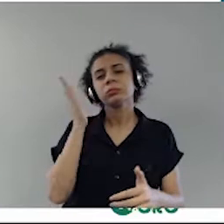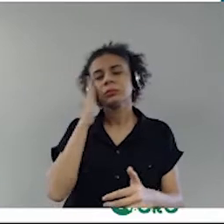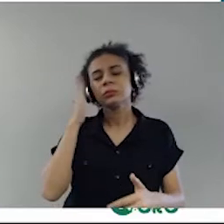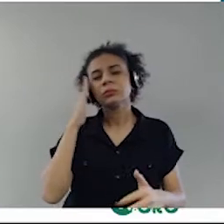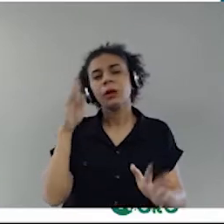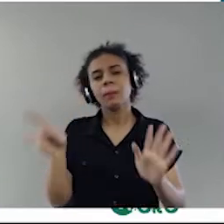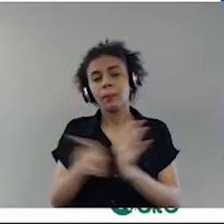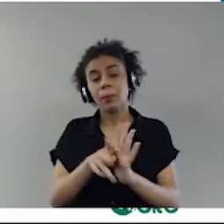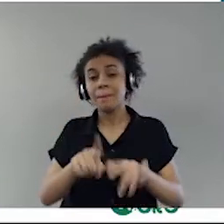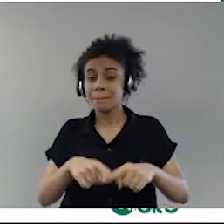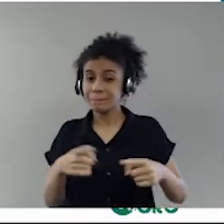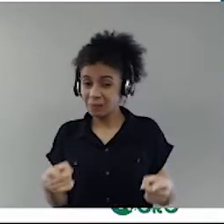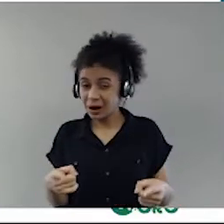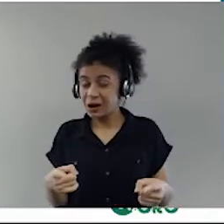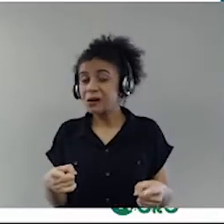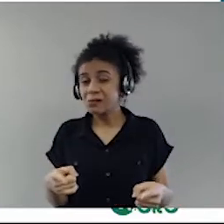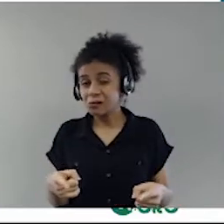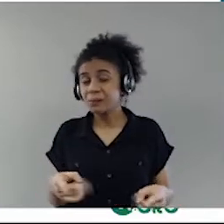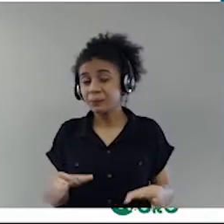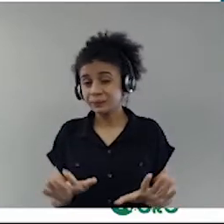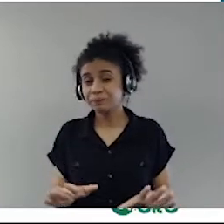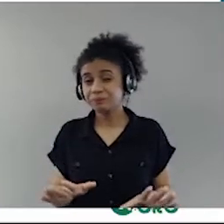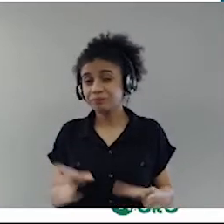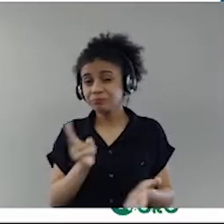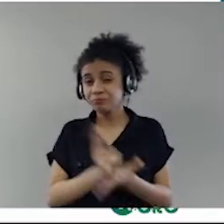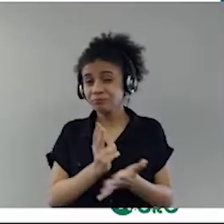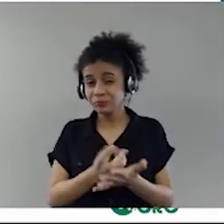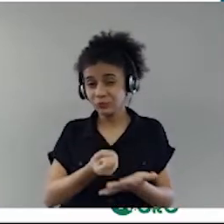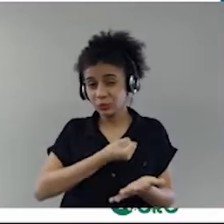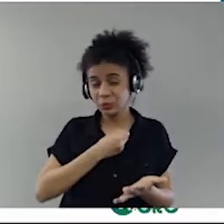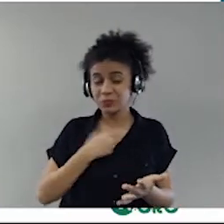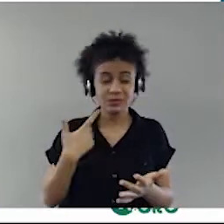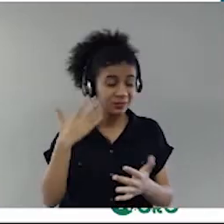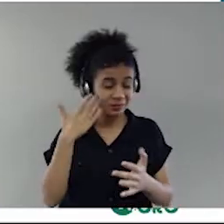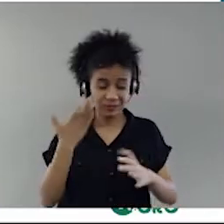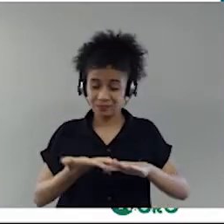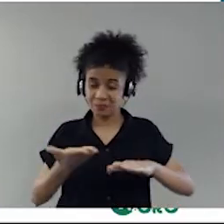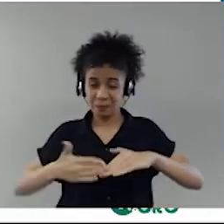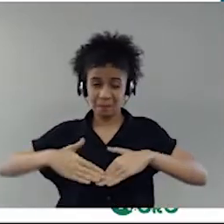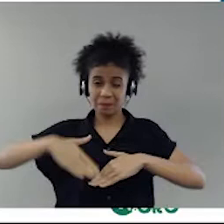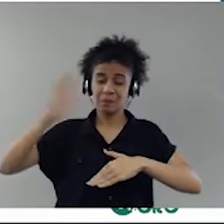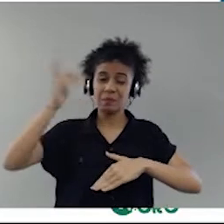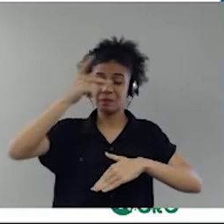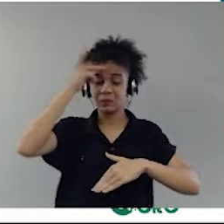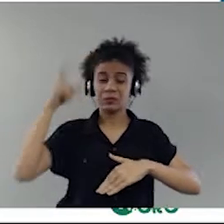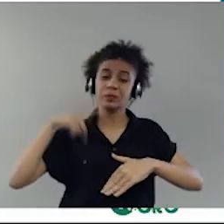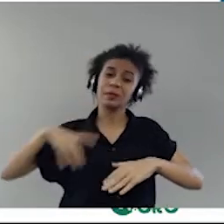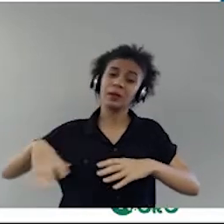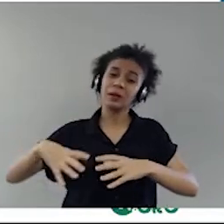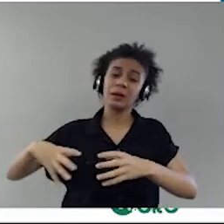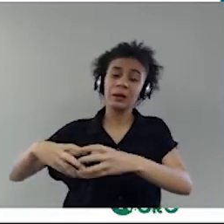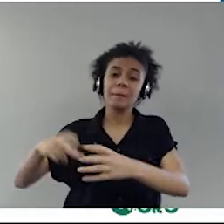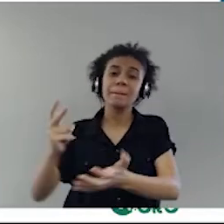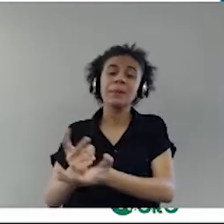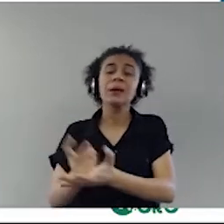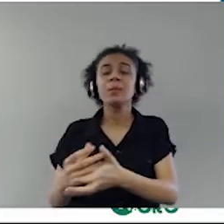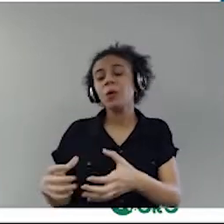capacidade de discriminar, mas para o mesmo tanto temos uma grande proporção de pessoas que